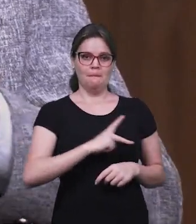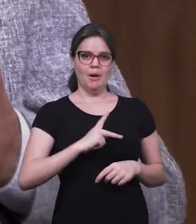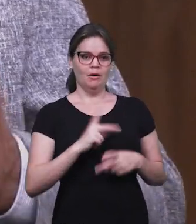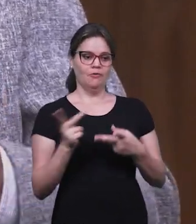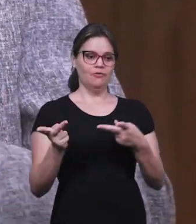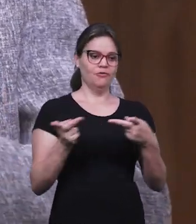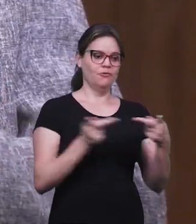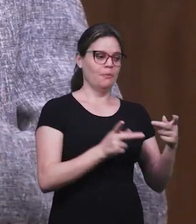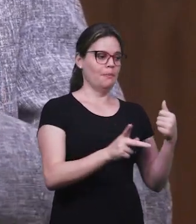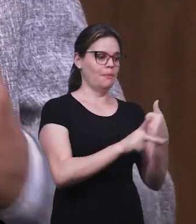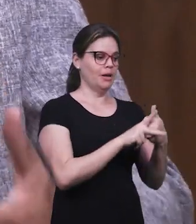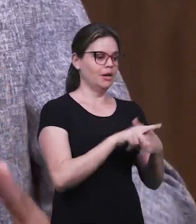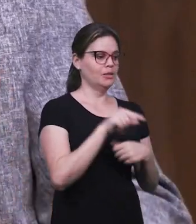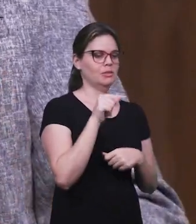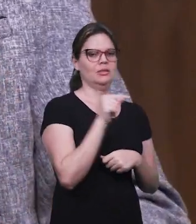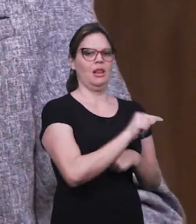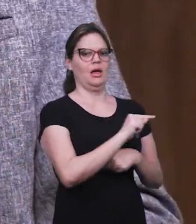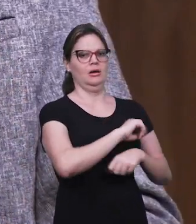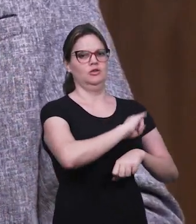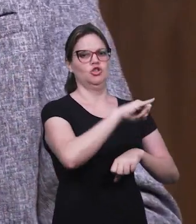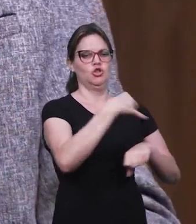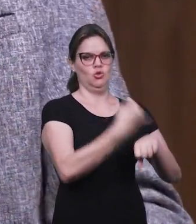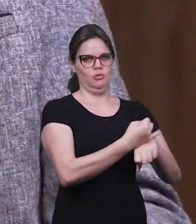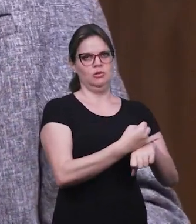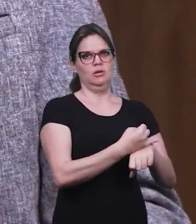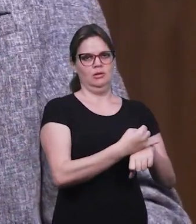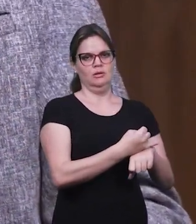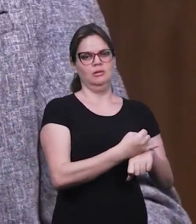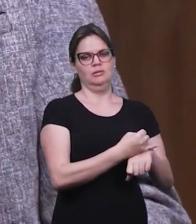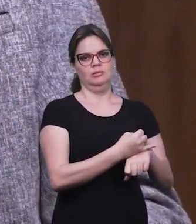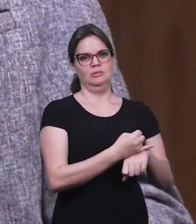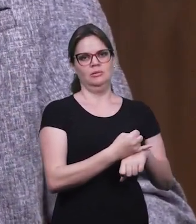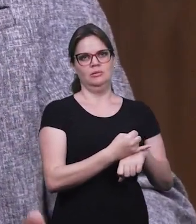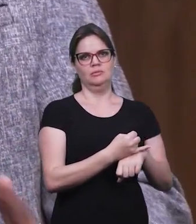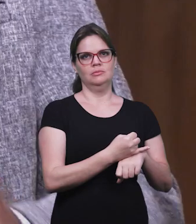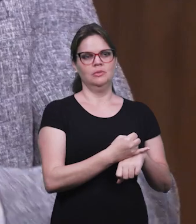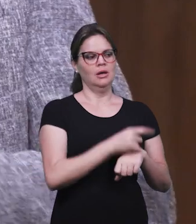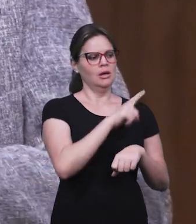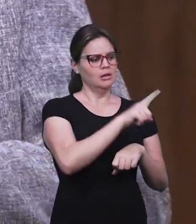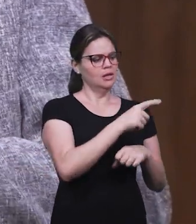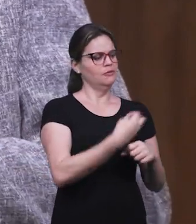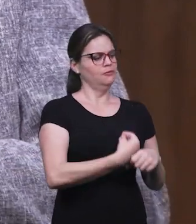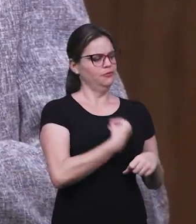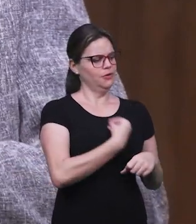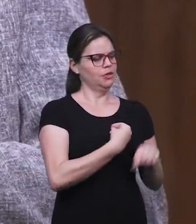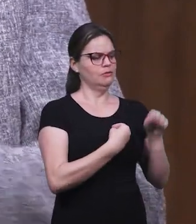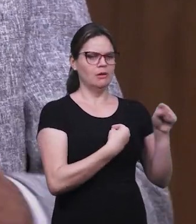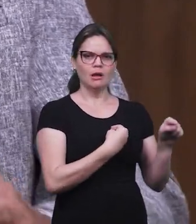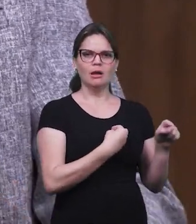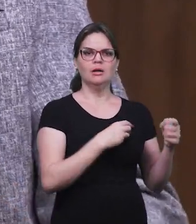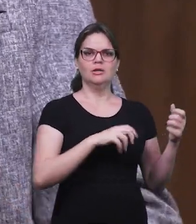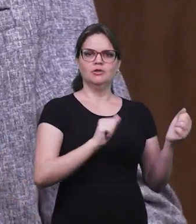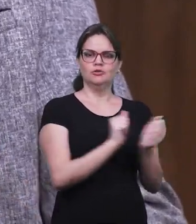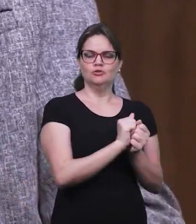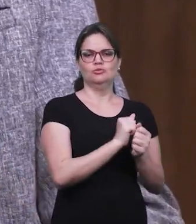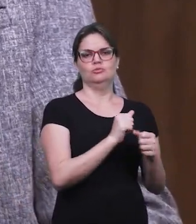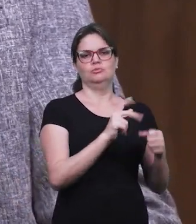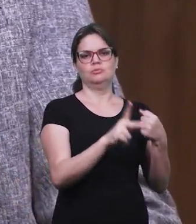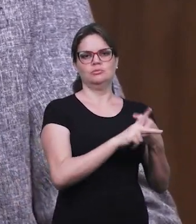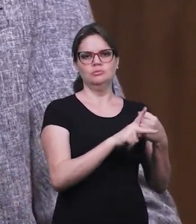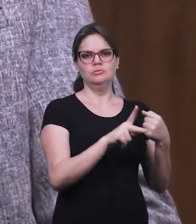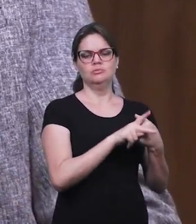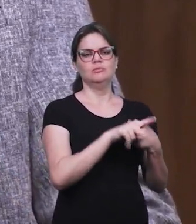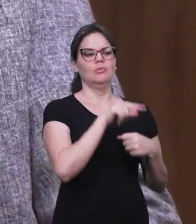na prática, no exercício da fé por 15 dias. E isso somente 3 anos após a